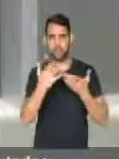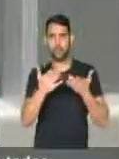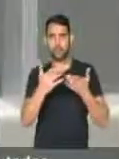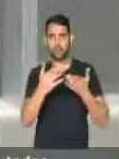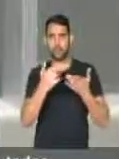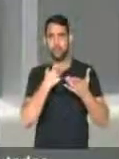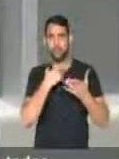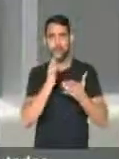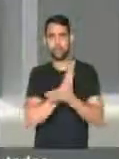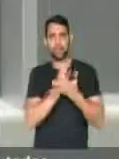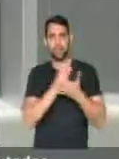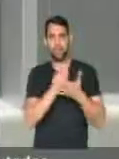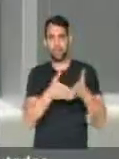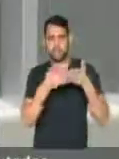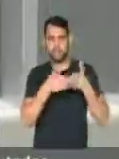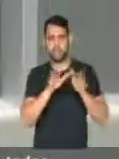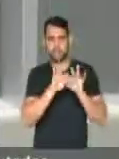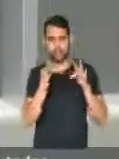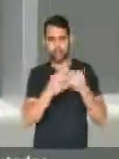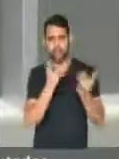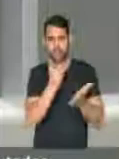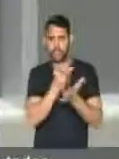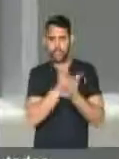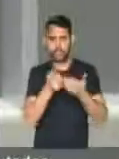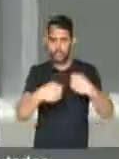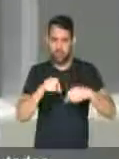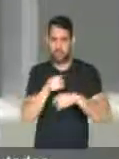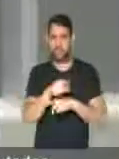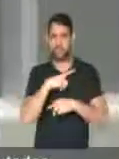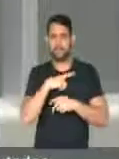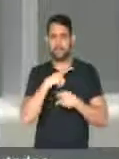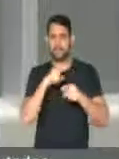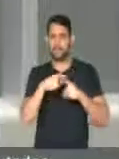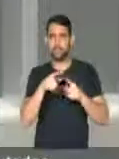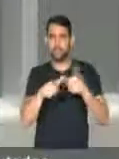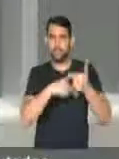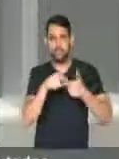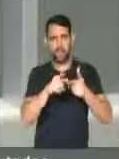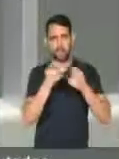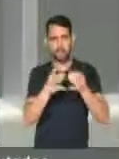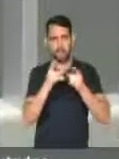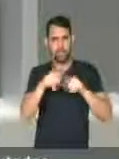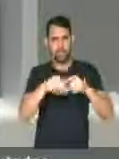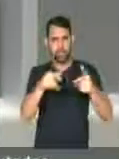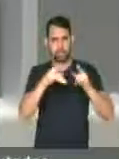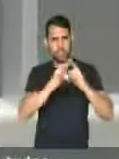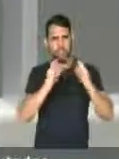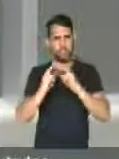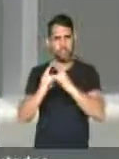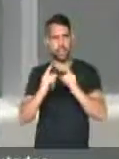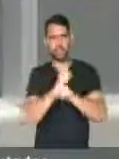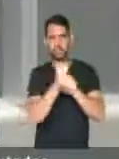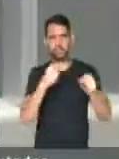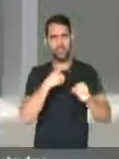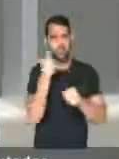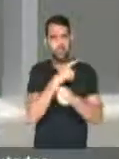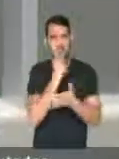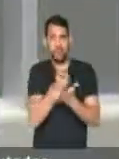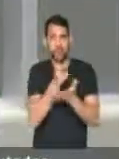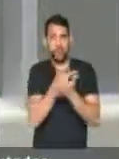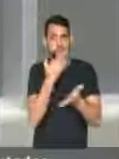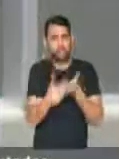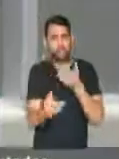município para atender aquelas famílias que ali tanto necessitam dessa idéia pão ganhou as ruas não têm condições não